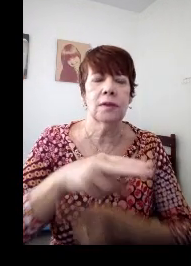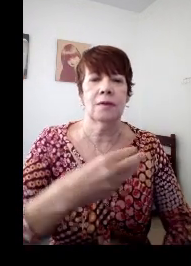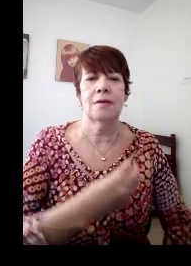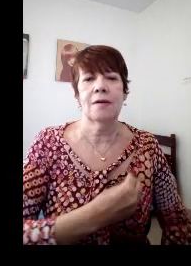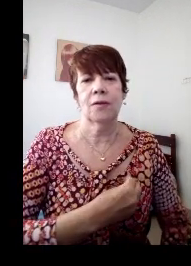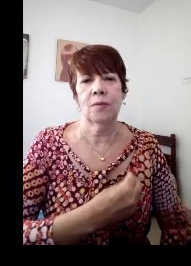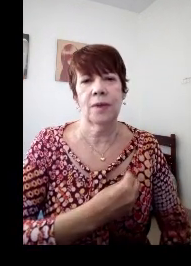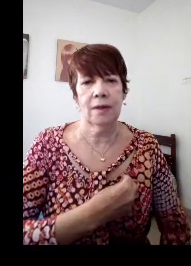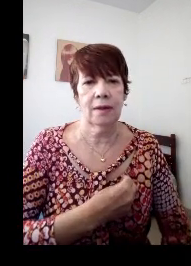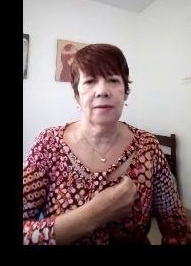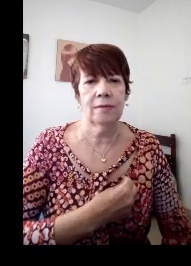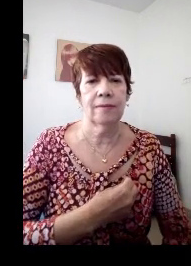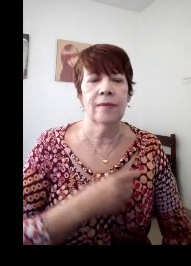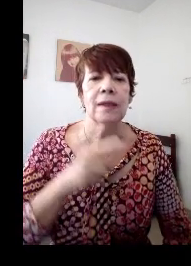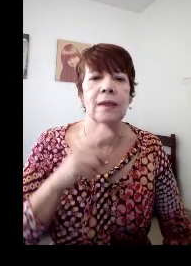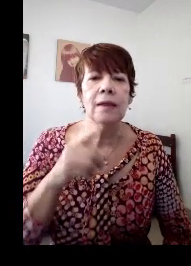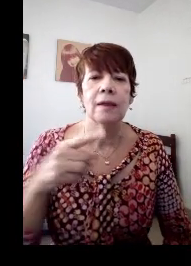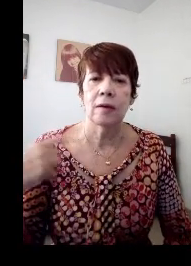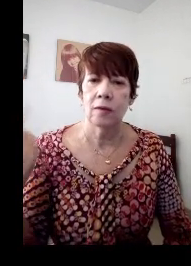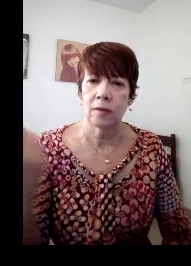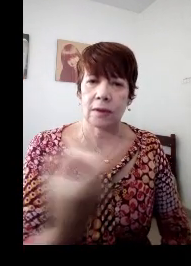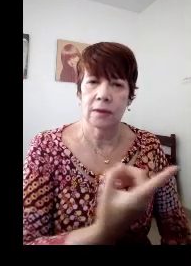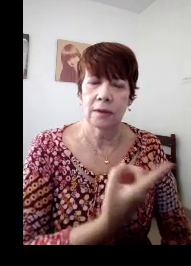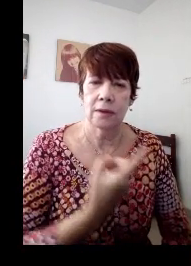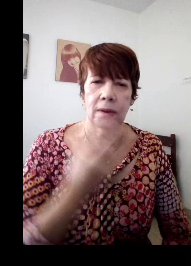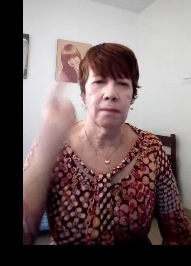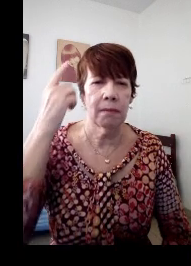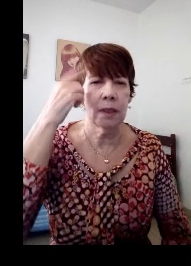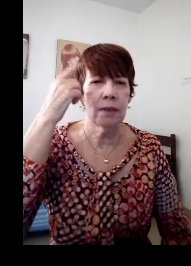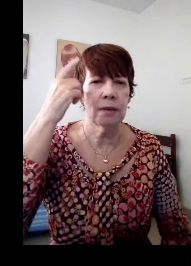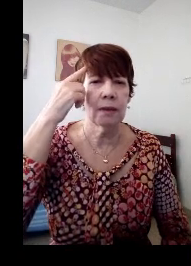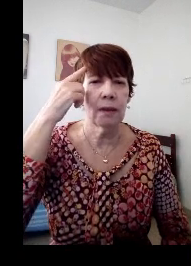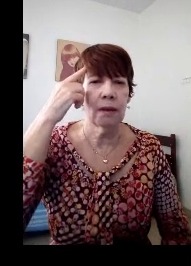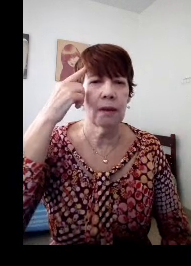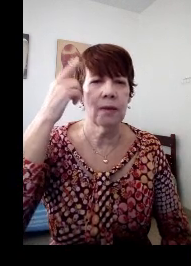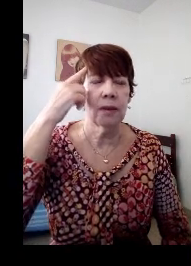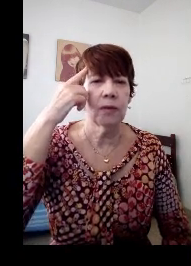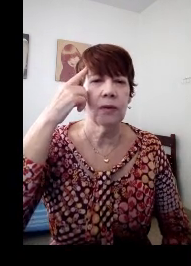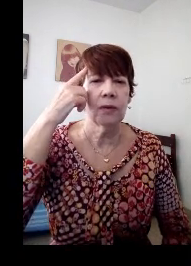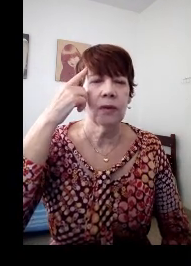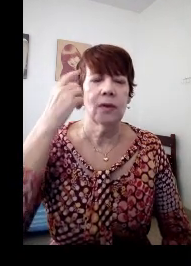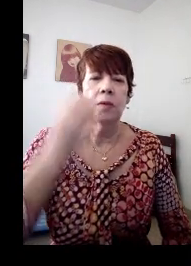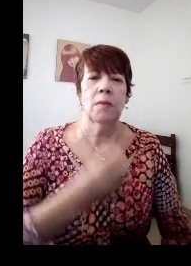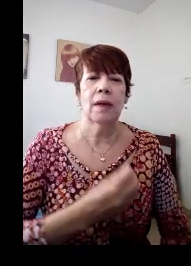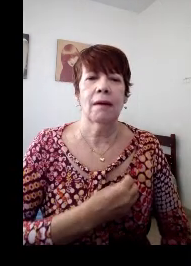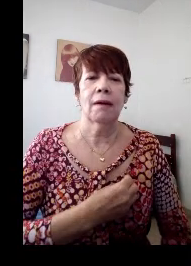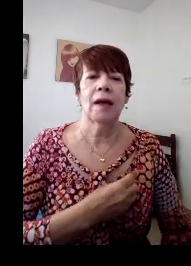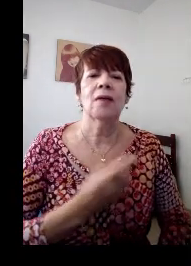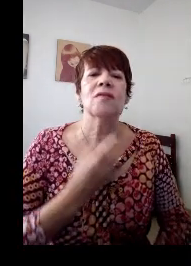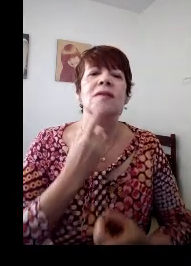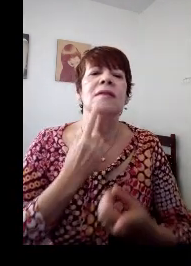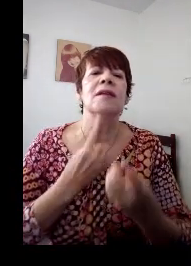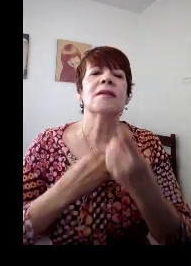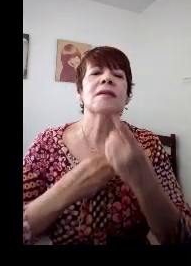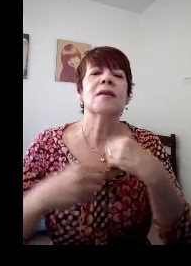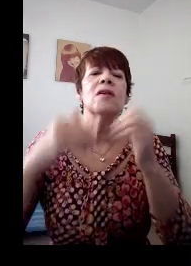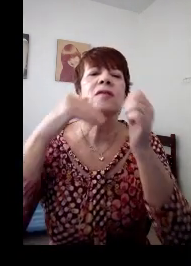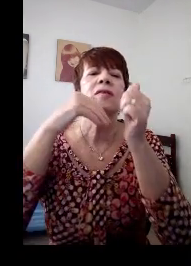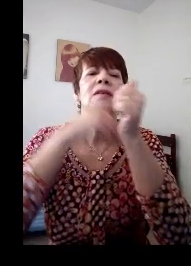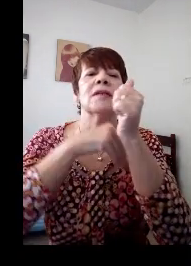pensando o tempo todo naquilo que você deseja, no mal, você